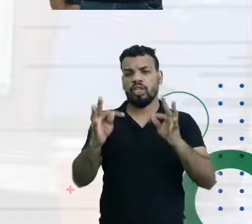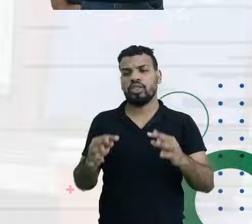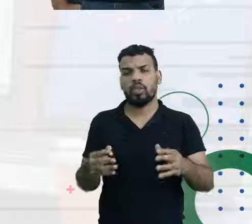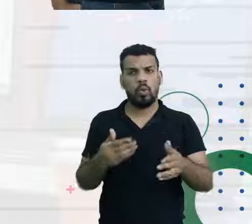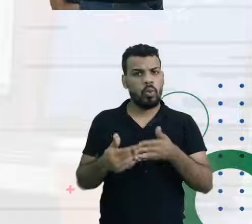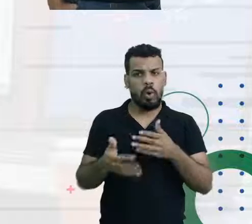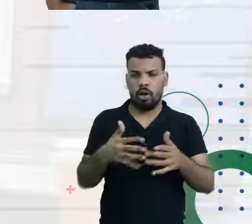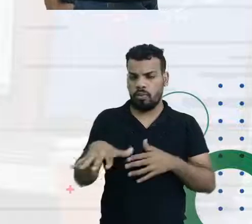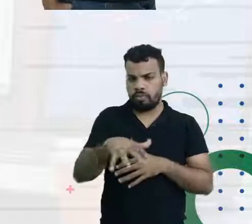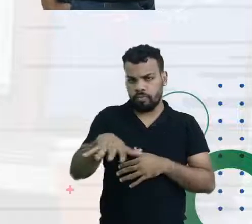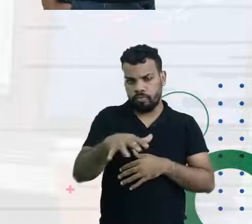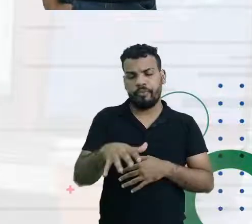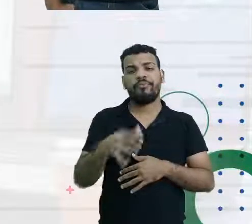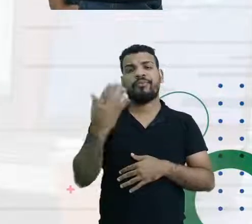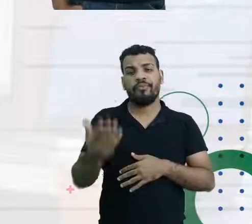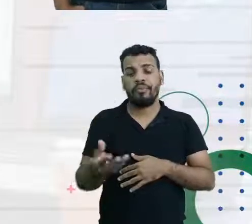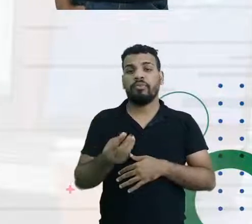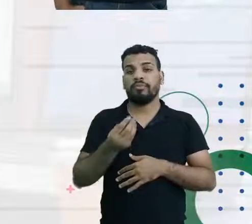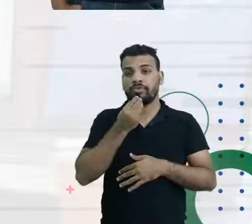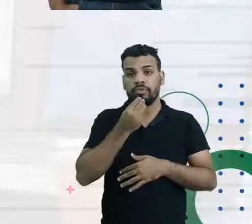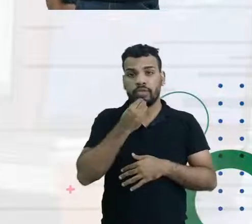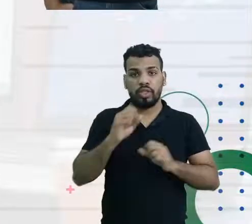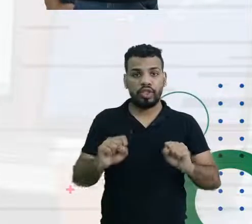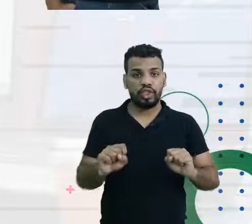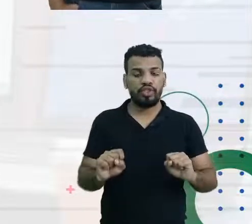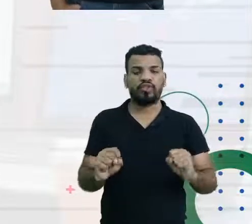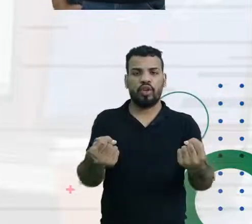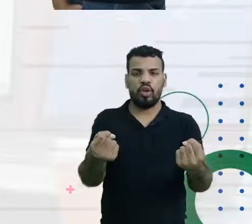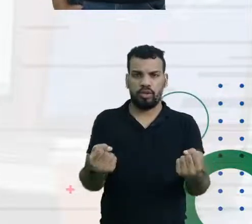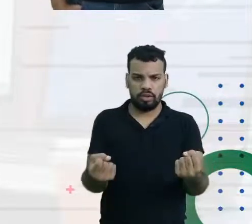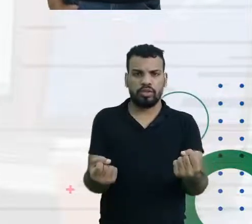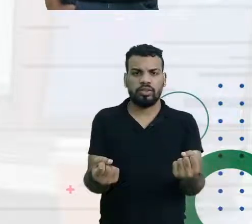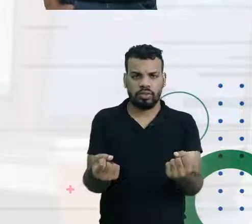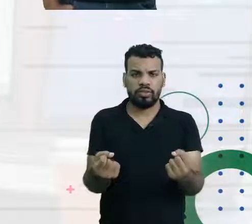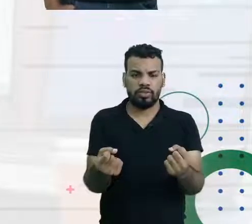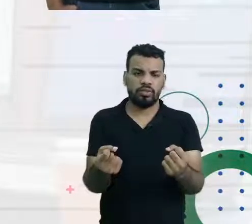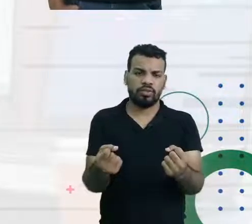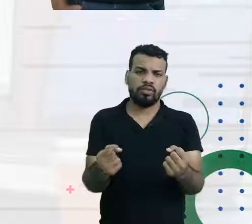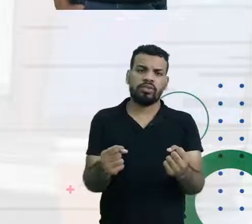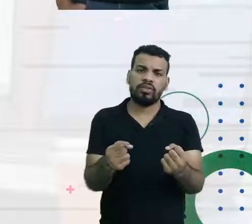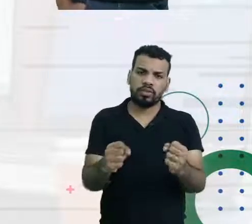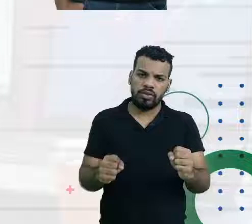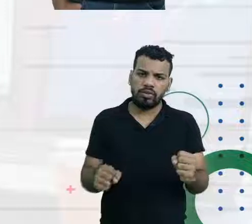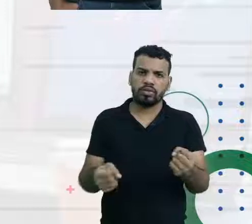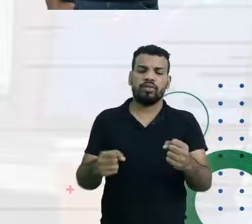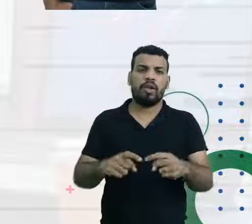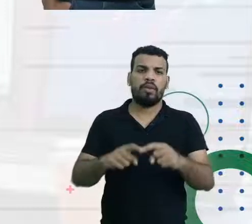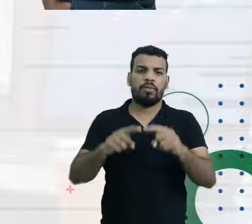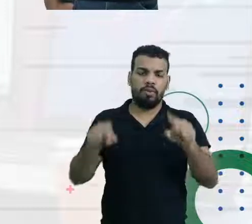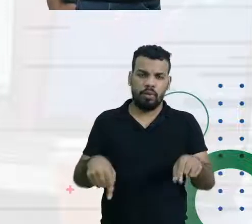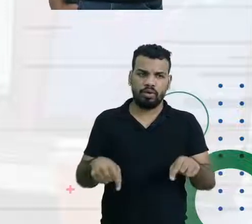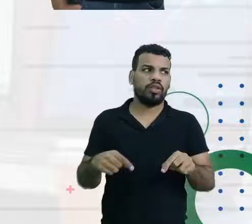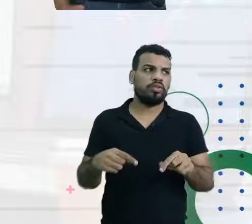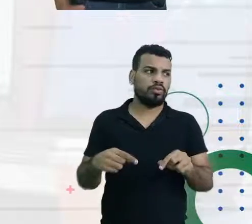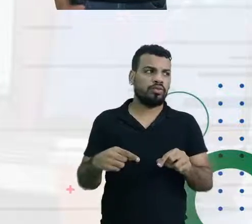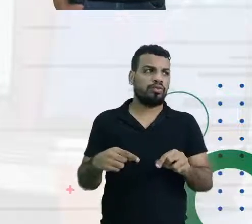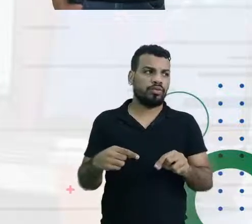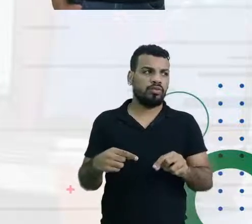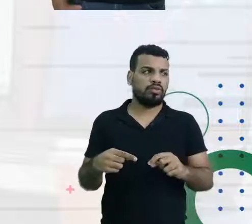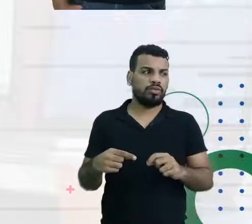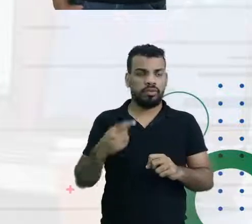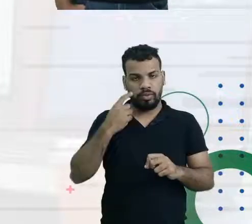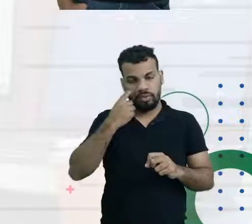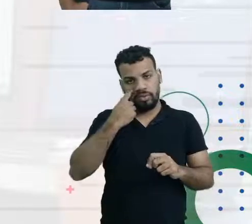de qualquer âmbito, o ideal é que a gente se esforce em encontrar soluções criativas para o nosso projeto, né? Como os criadores do